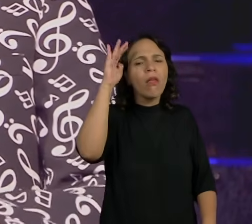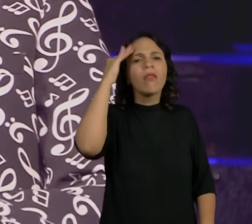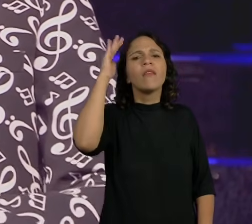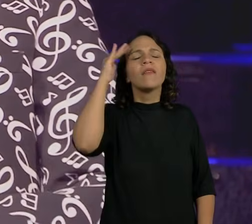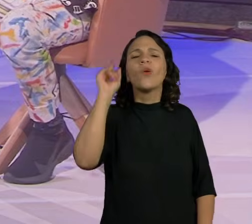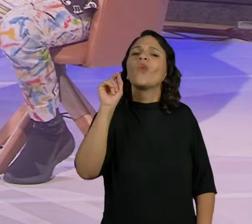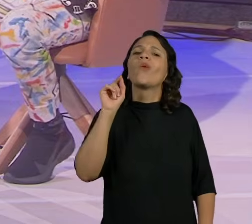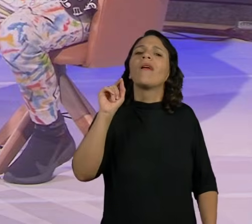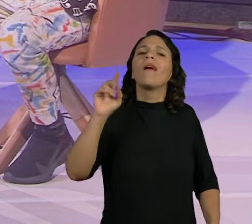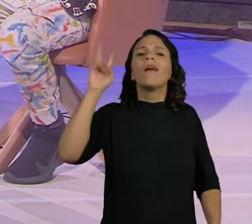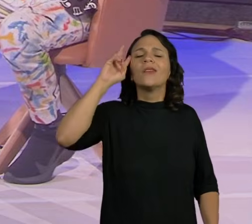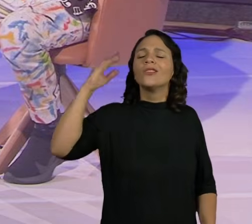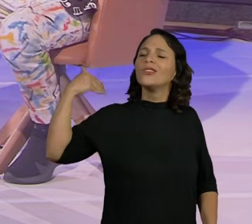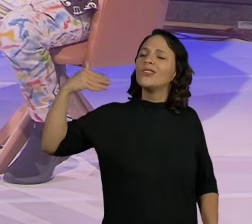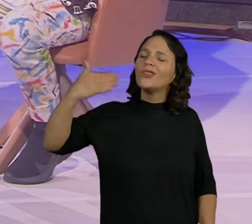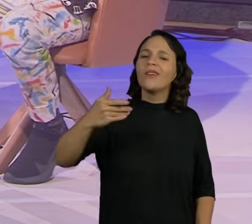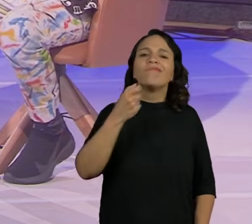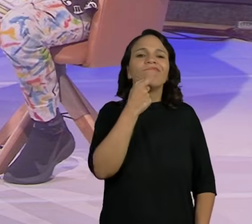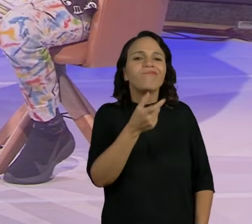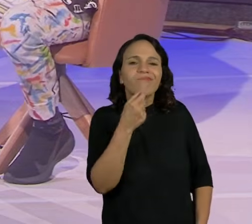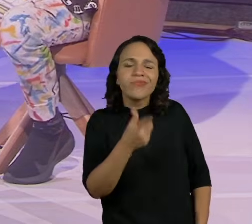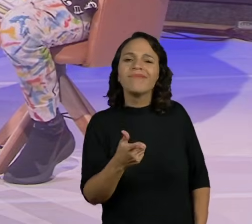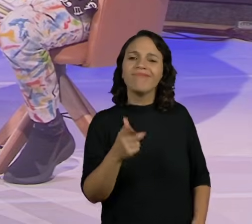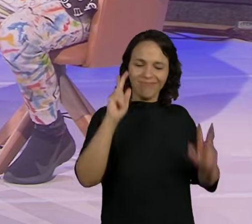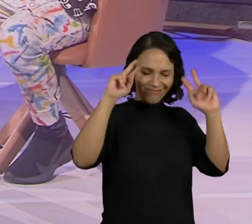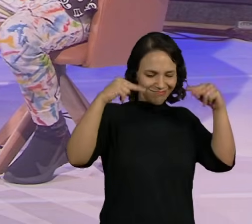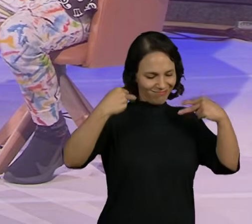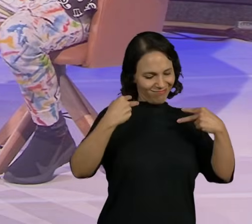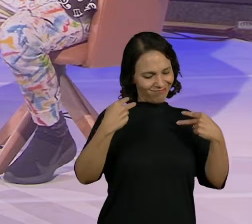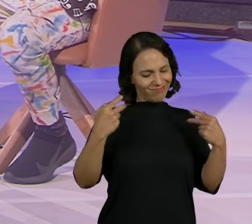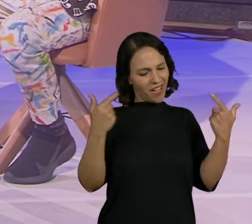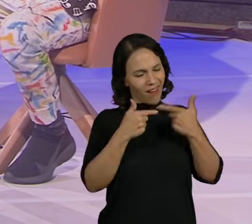história do humor, da graça, da irreverência. O